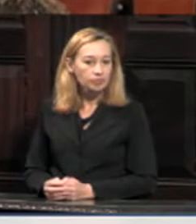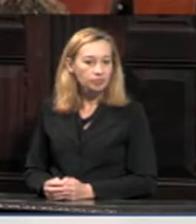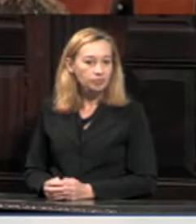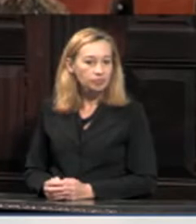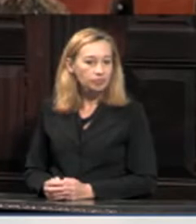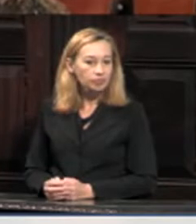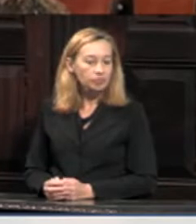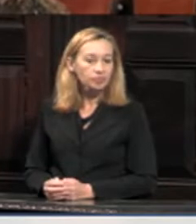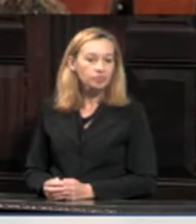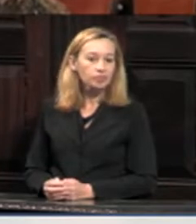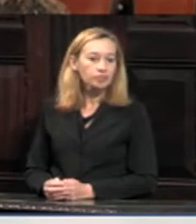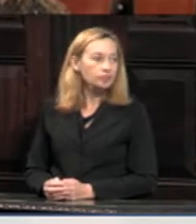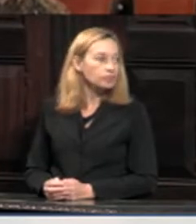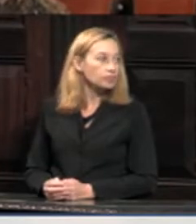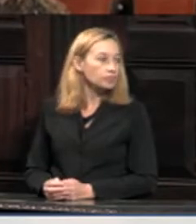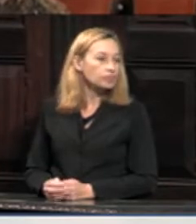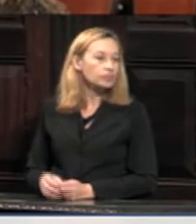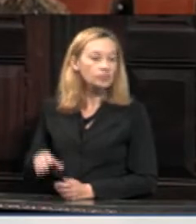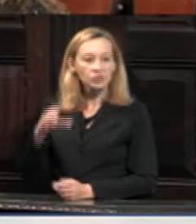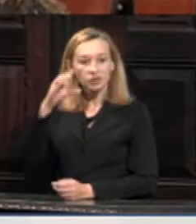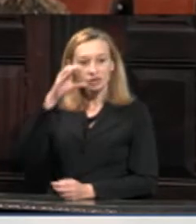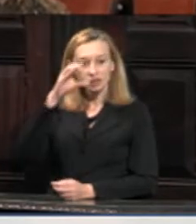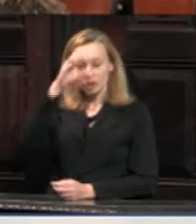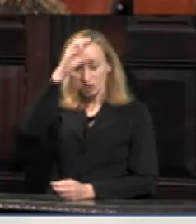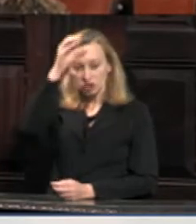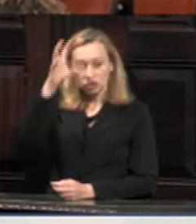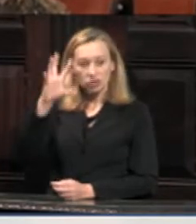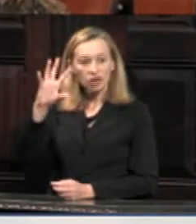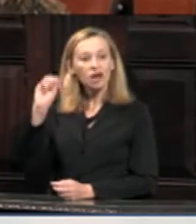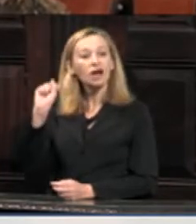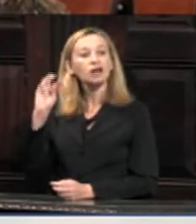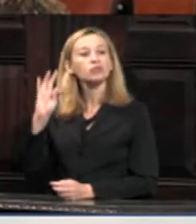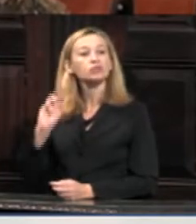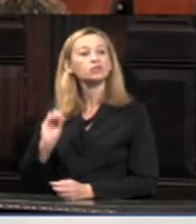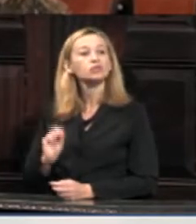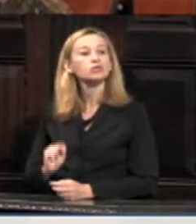autora. Deputado Tio Carlos.